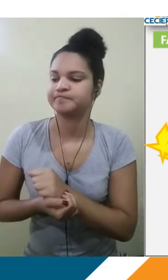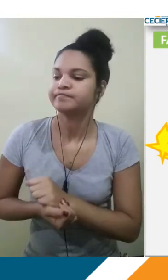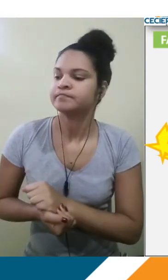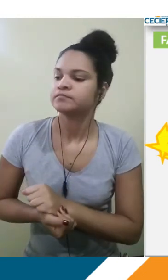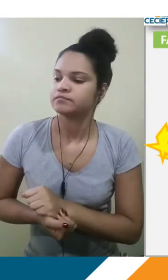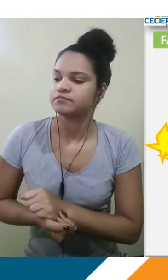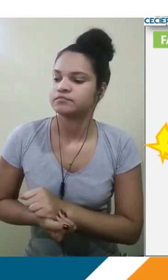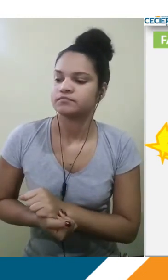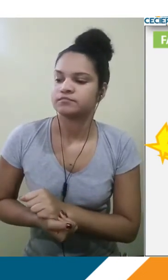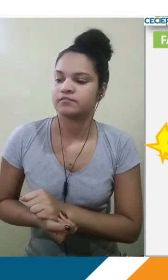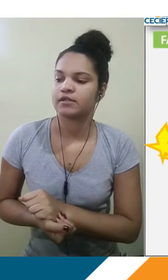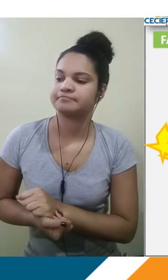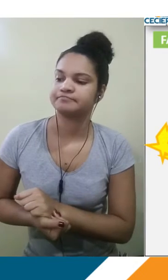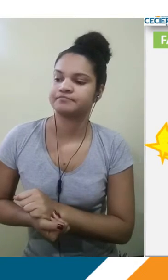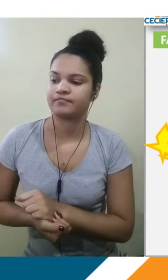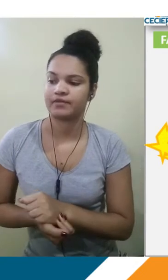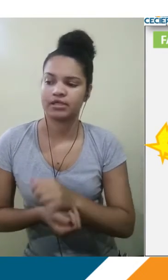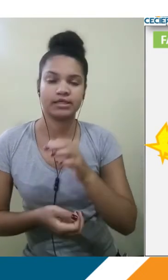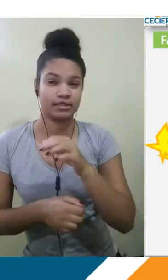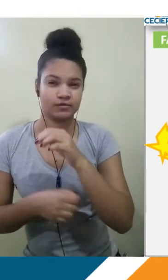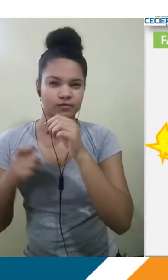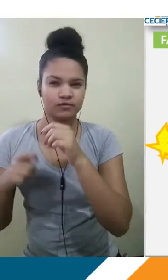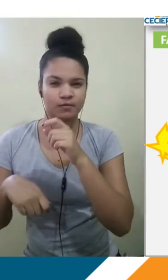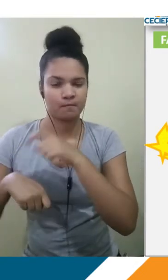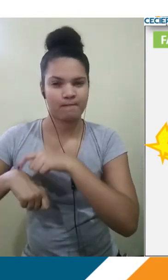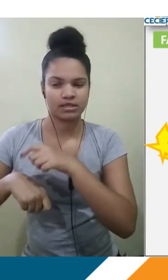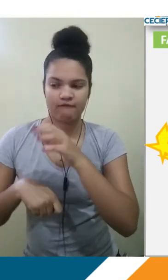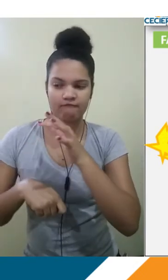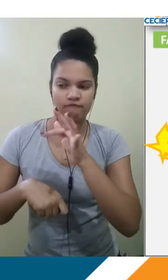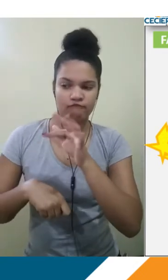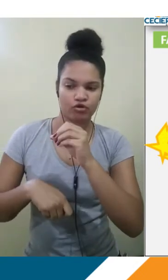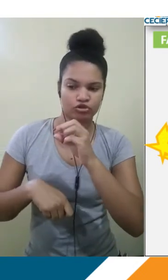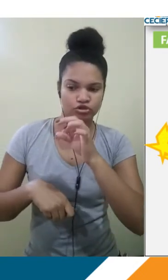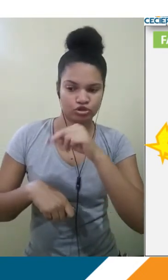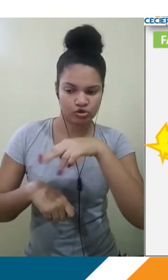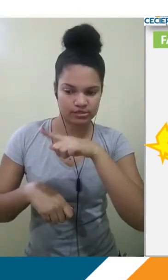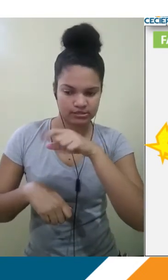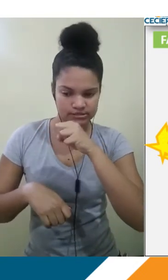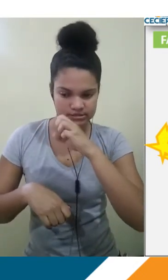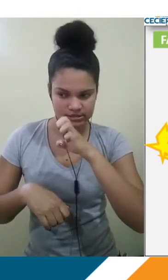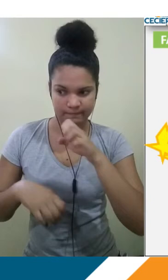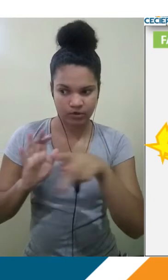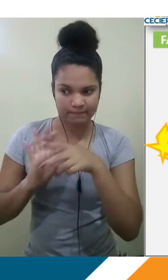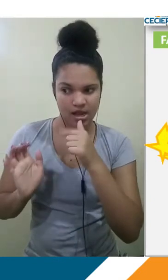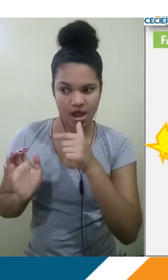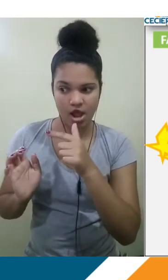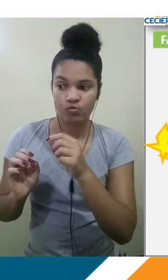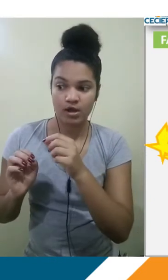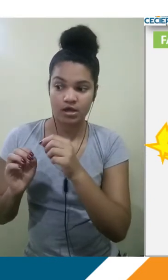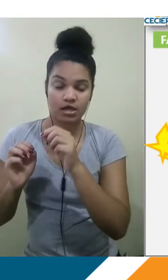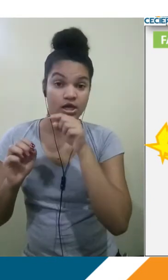tilacoides. Na fotólise da água, as moléculas de água são quebradas em íons